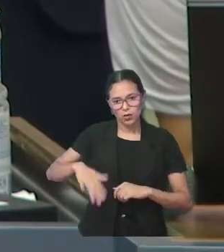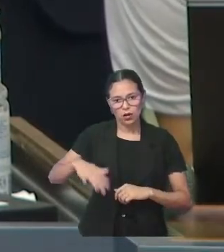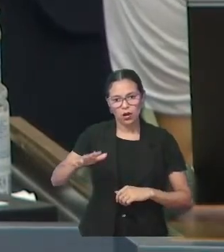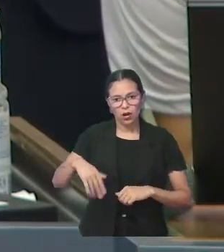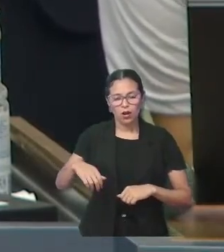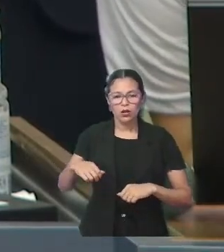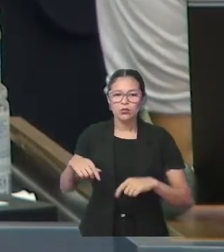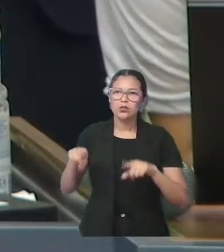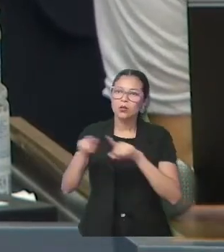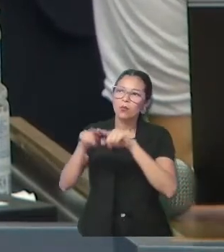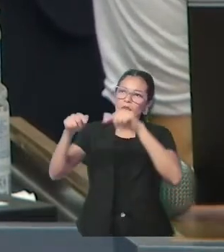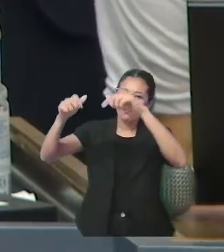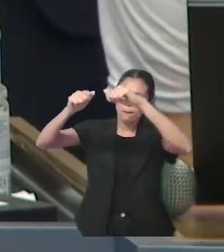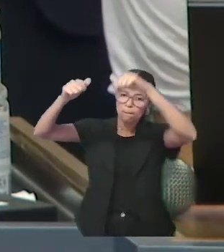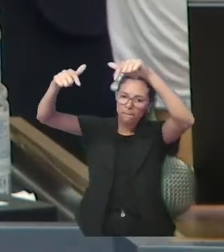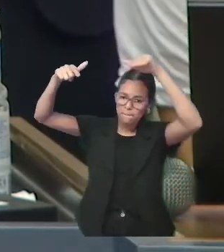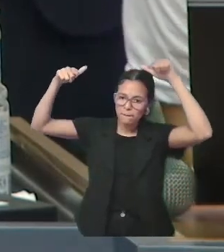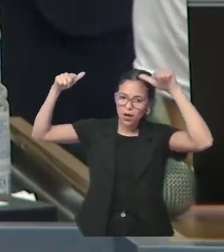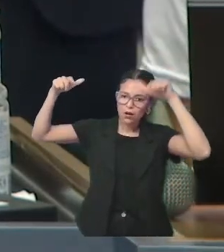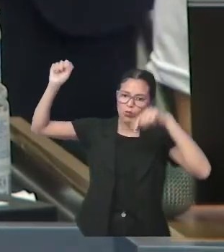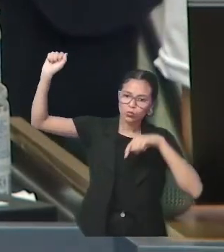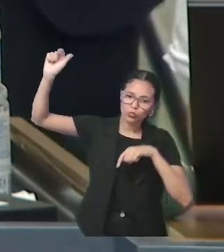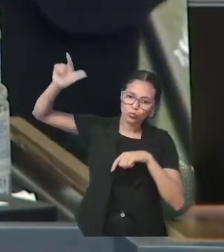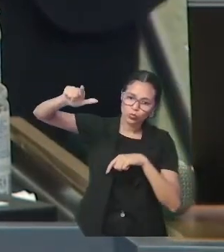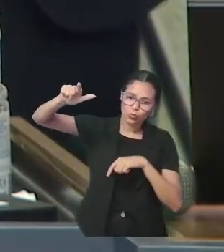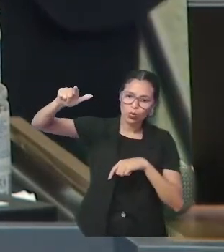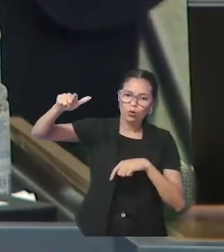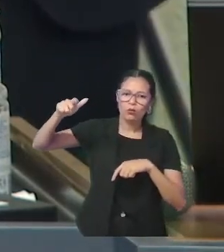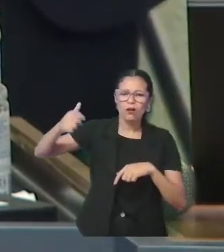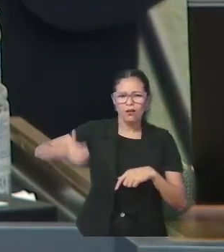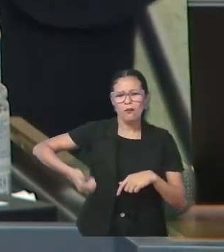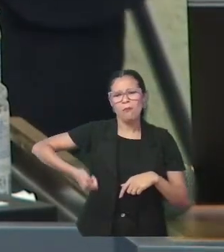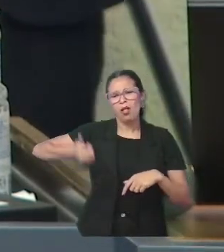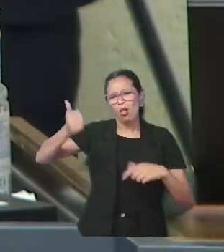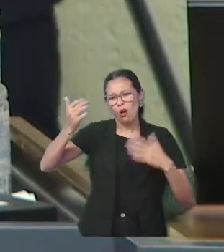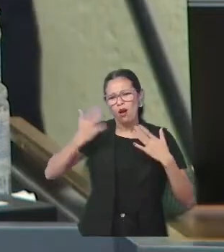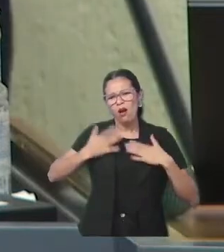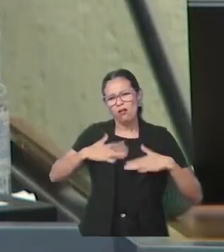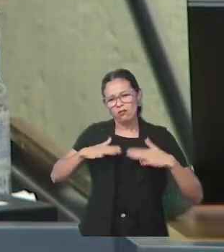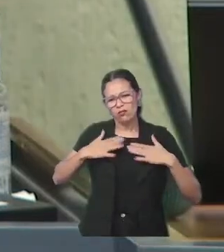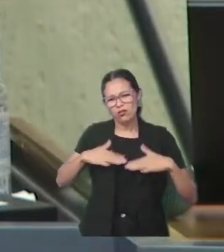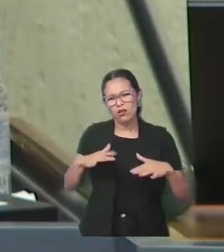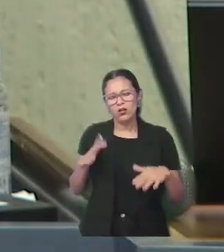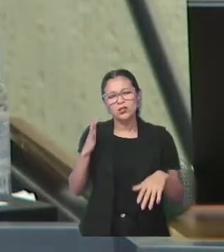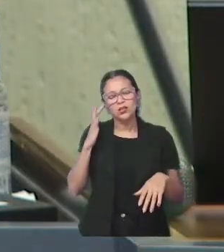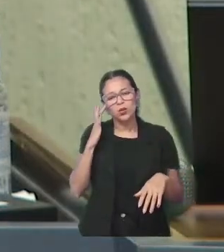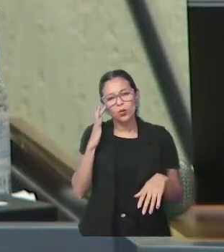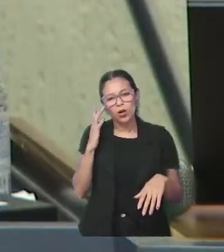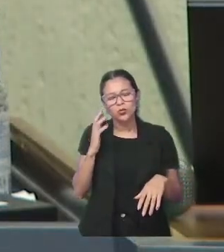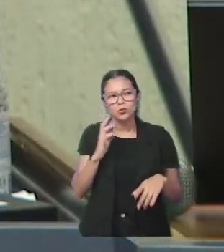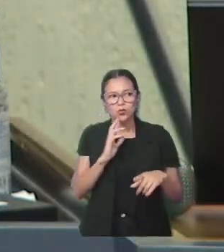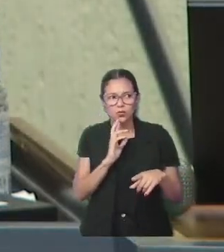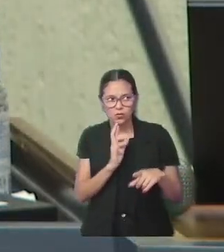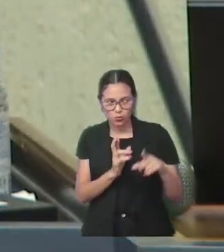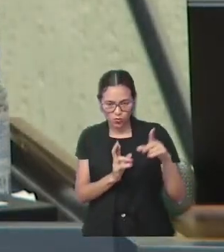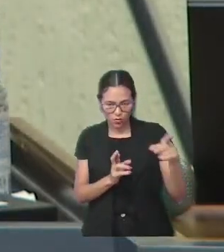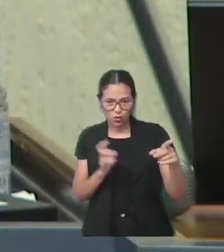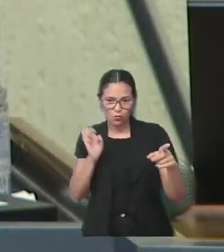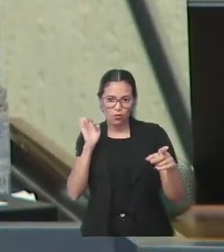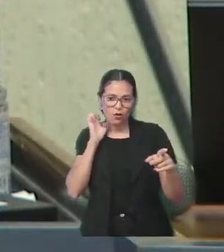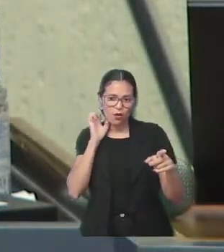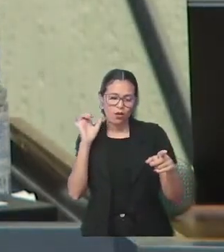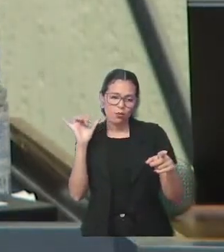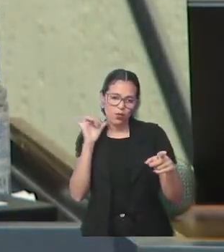painéis solares. E melhorar a qualidade do conforto também da sala de aula. E eu acho que, respondendo a Emanuele,